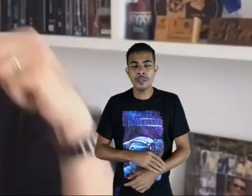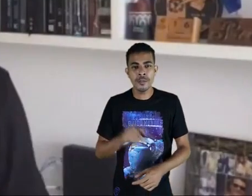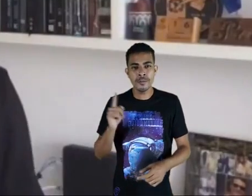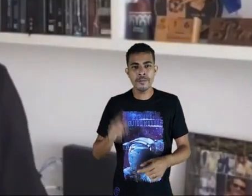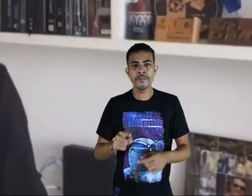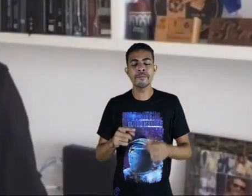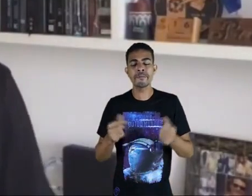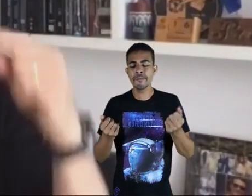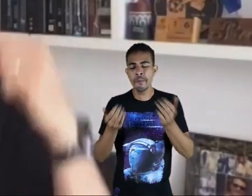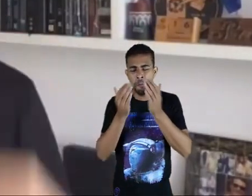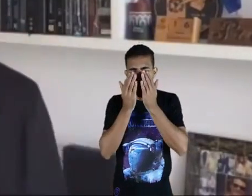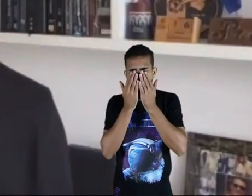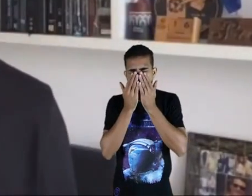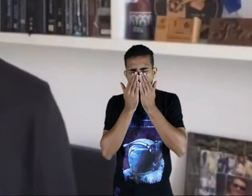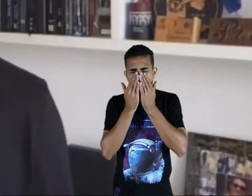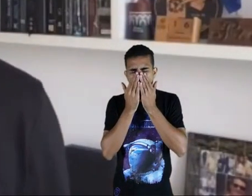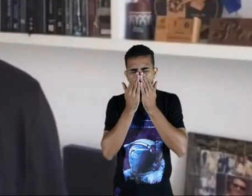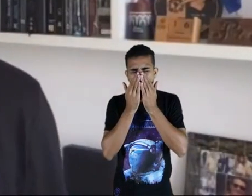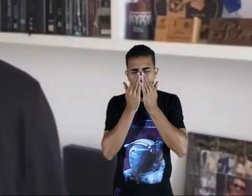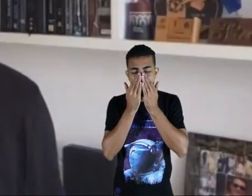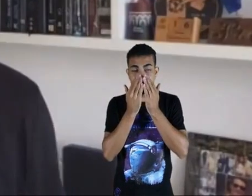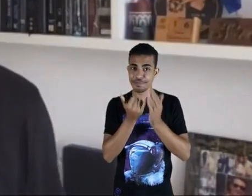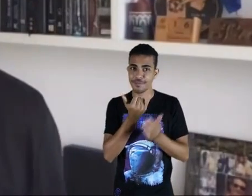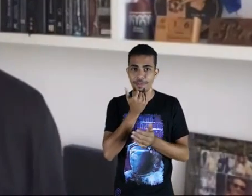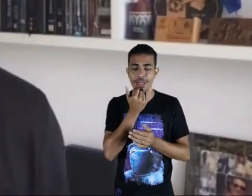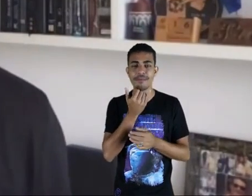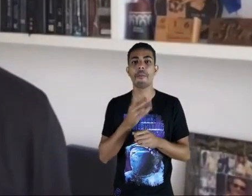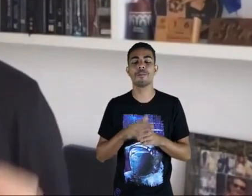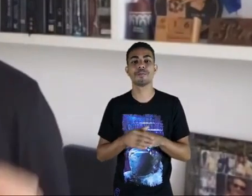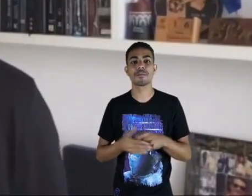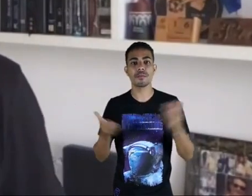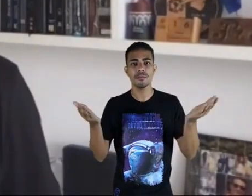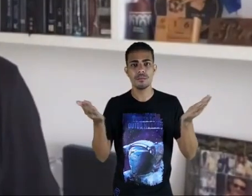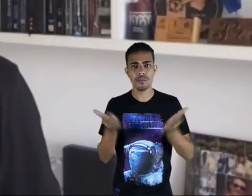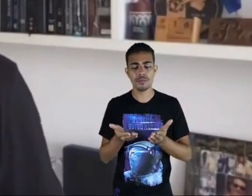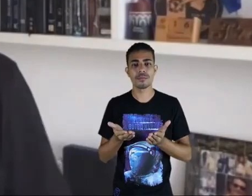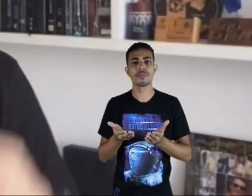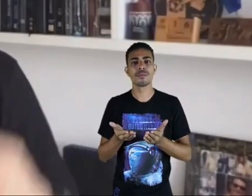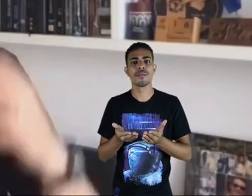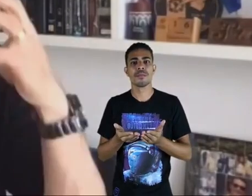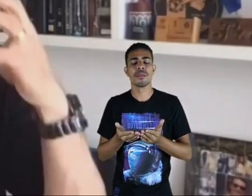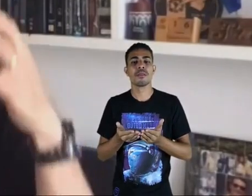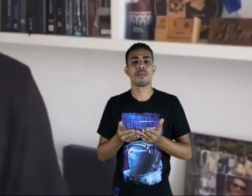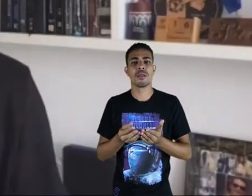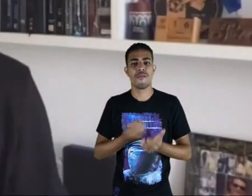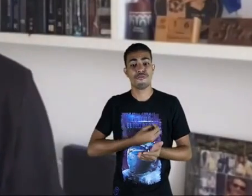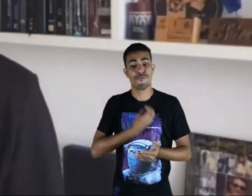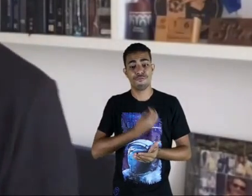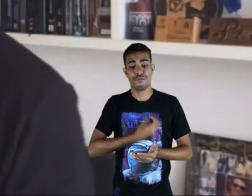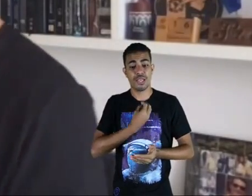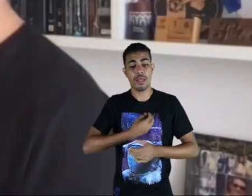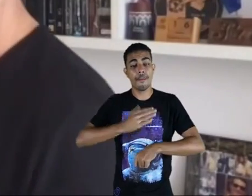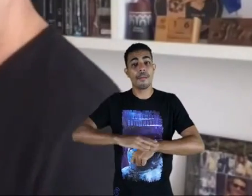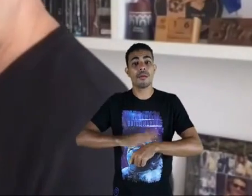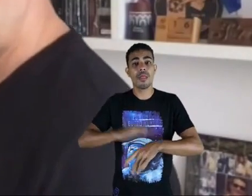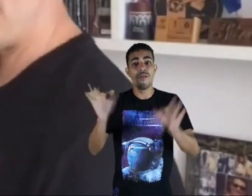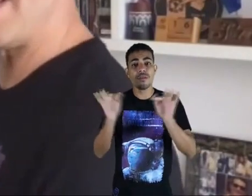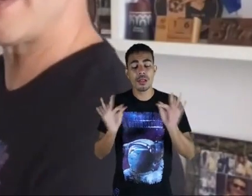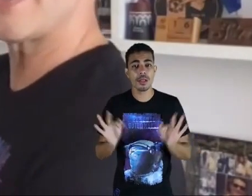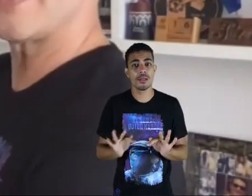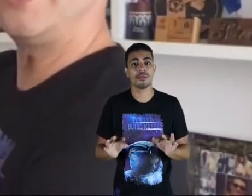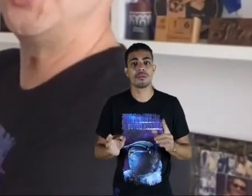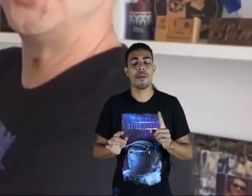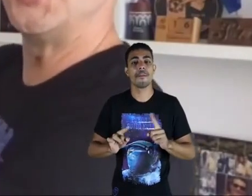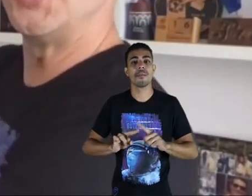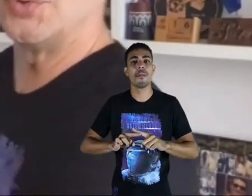feliz aqui, feliz, não momentaneamente alegre, mas feliz. E pode ser